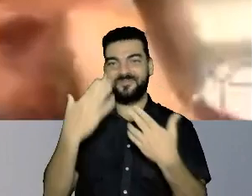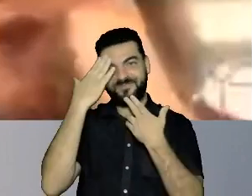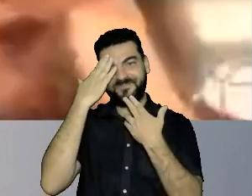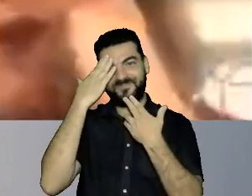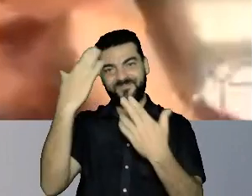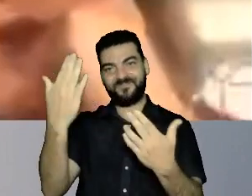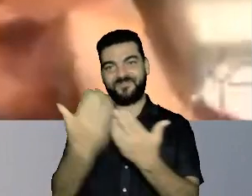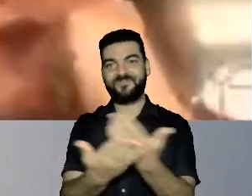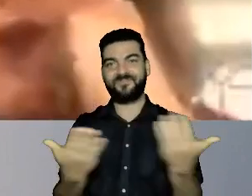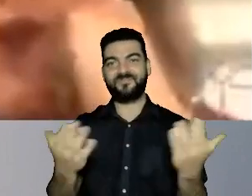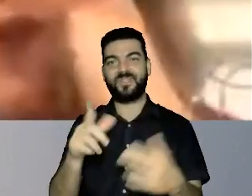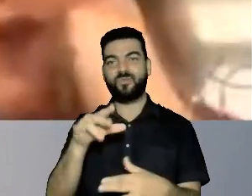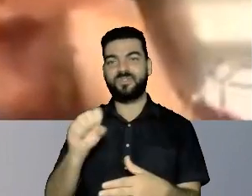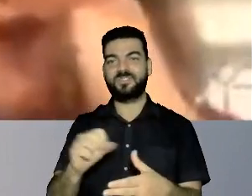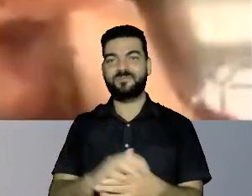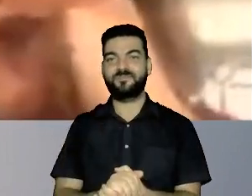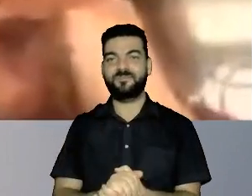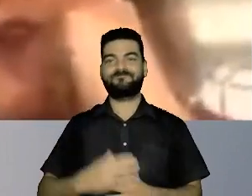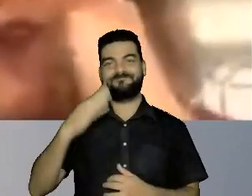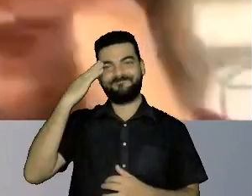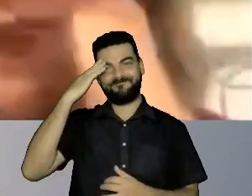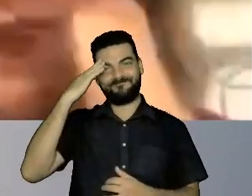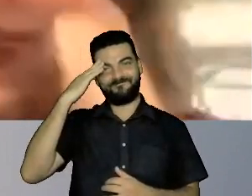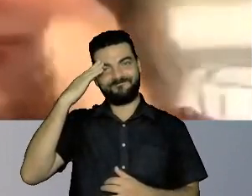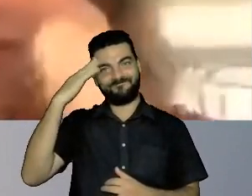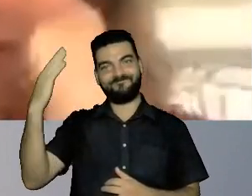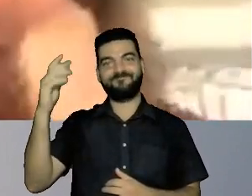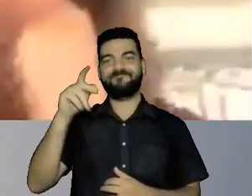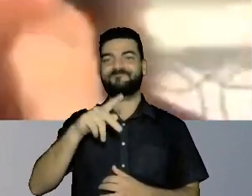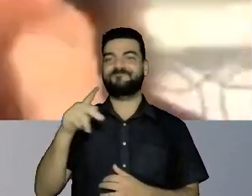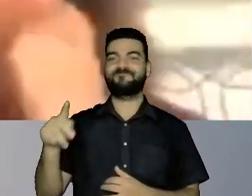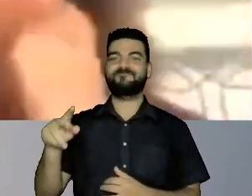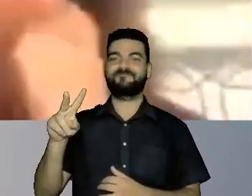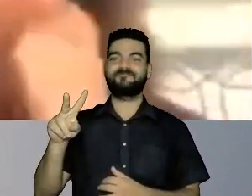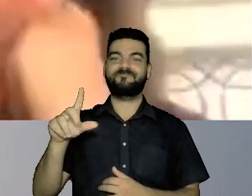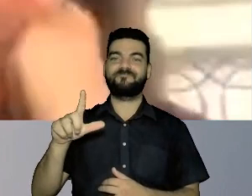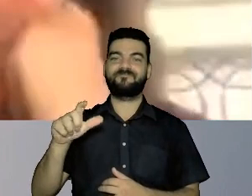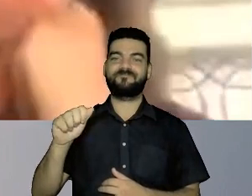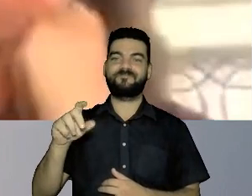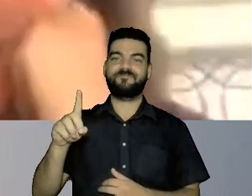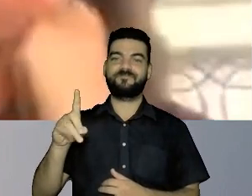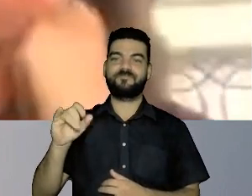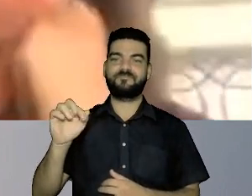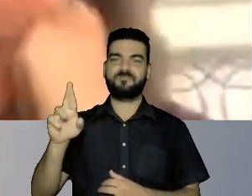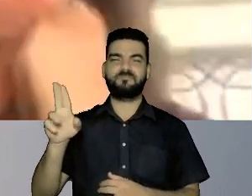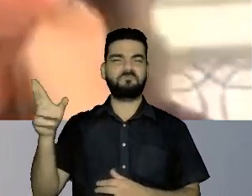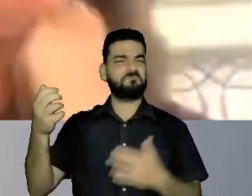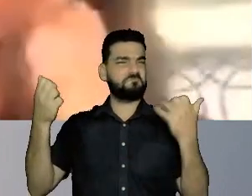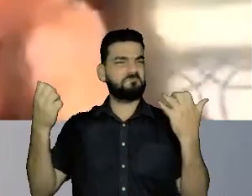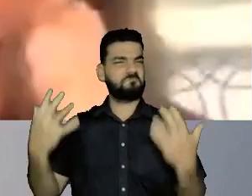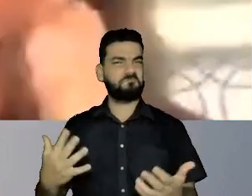respondido algumas das questões. Eu devolvo, então, a palavra à doutora Luíse.